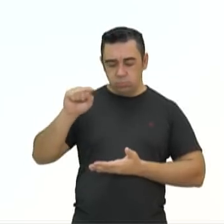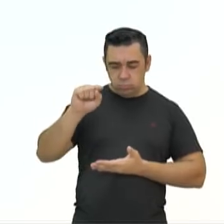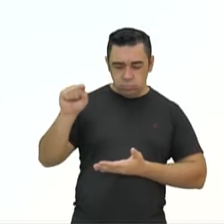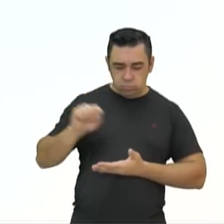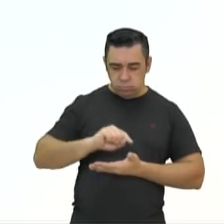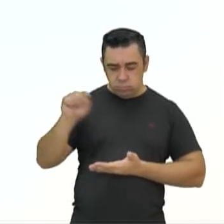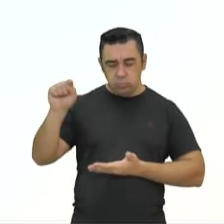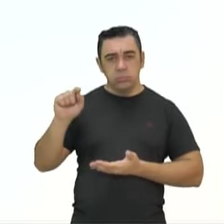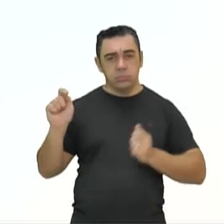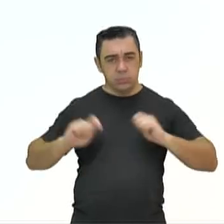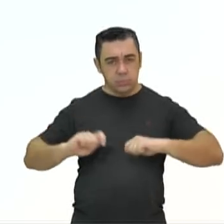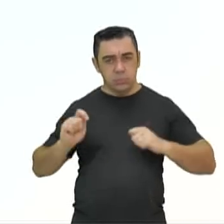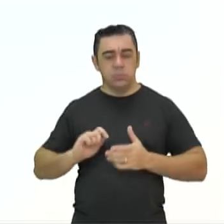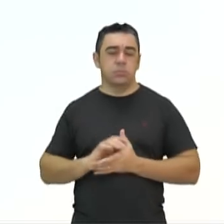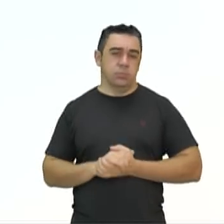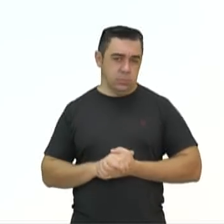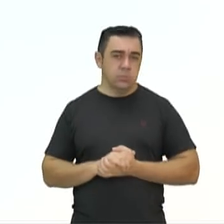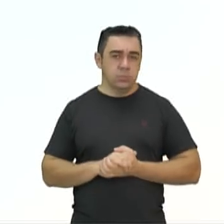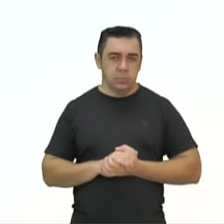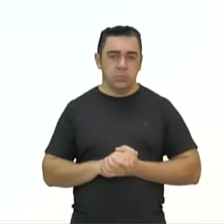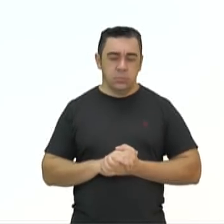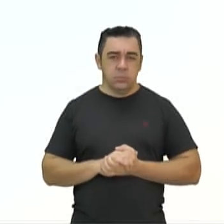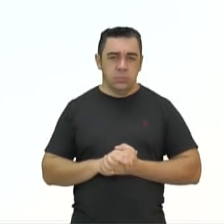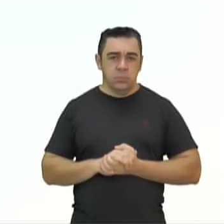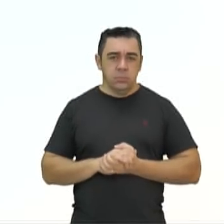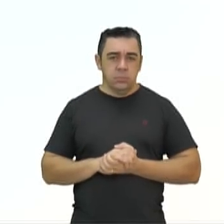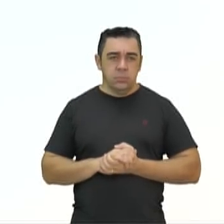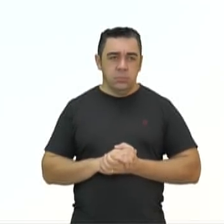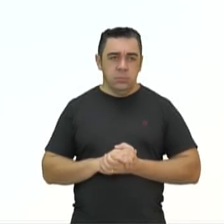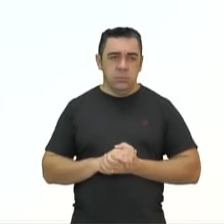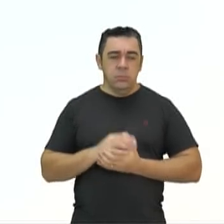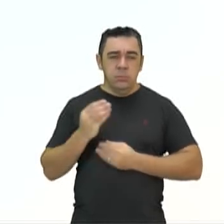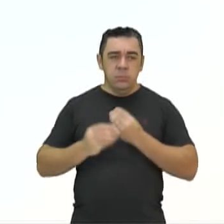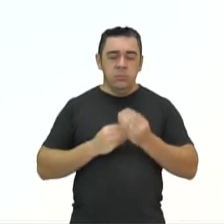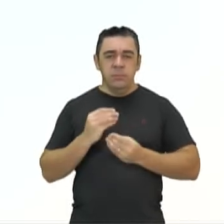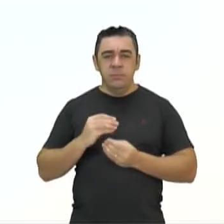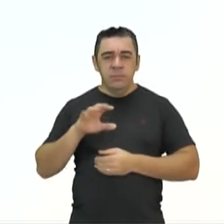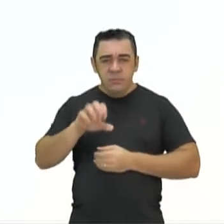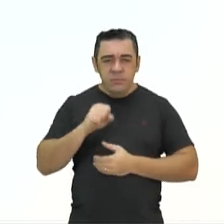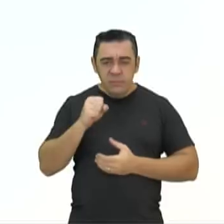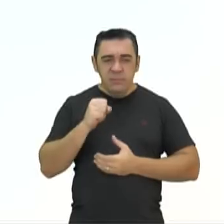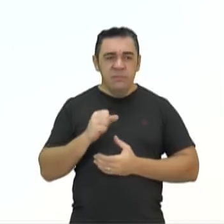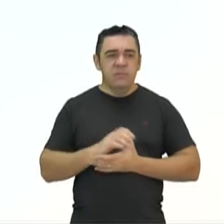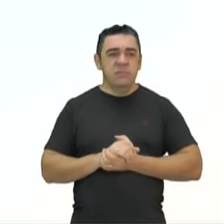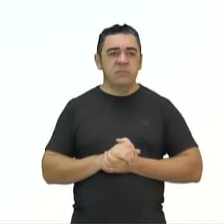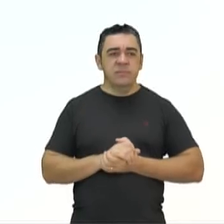diagonal, ou uma diagonal menorzinha, então isso é indiferente. E como ele captura lá?